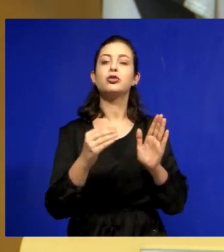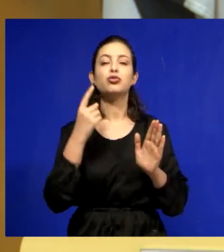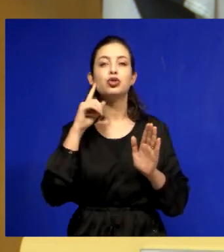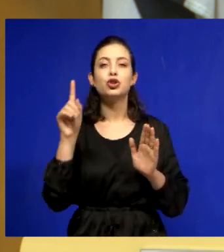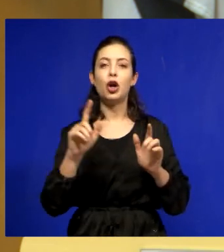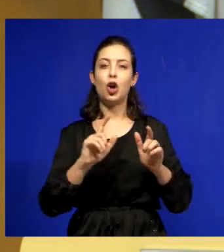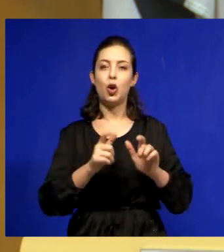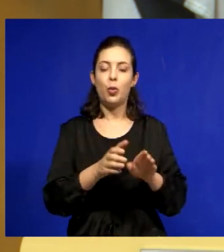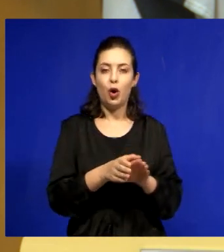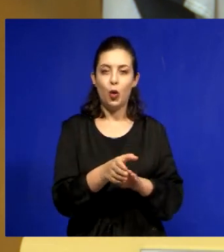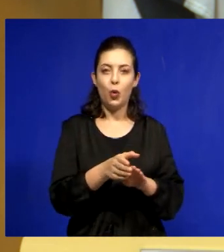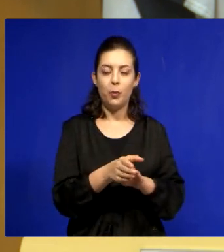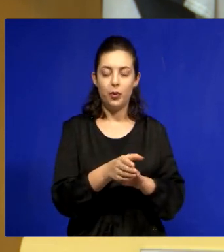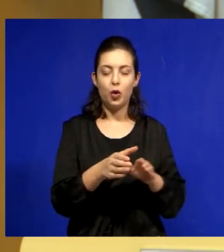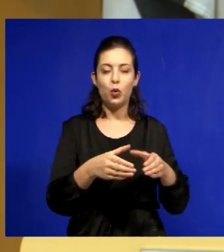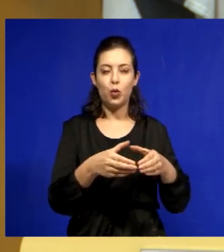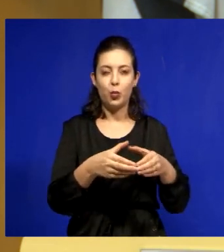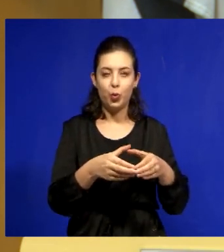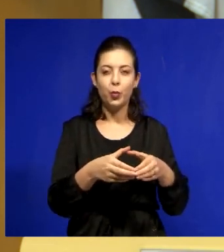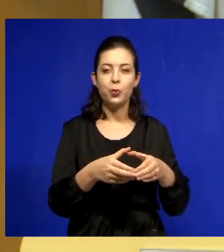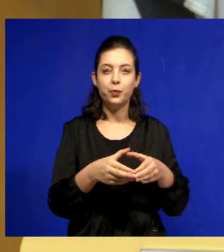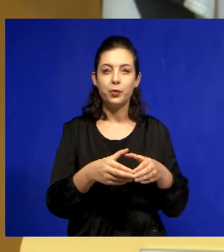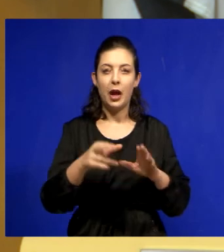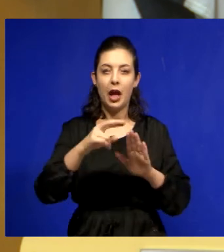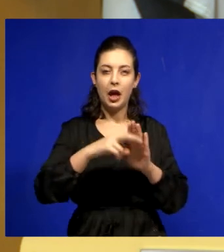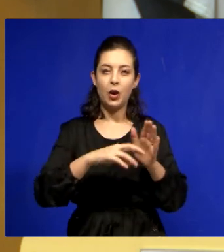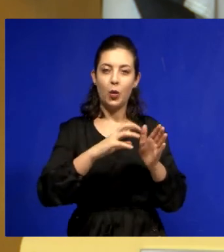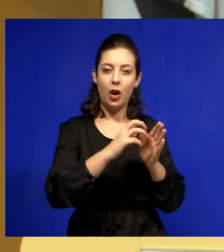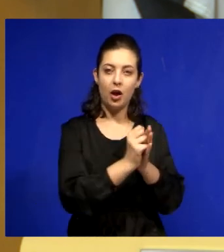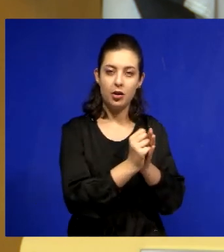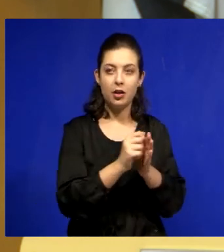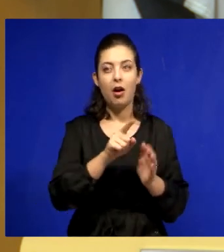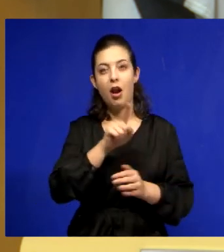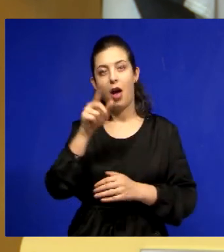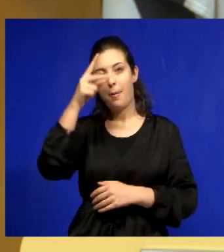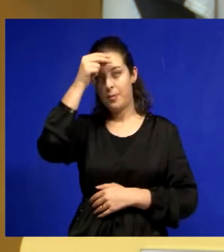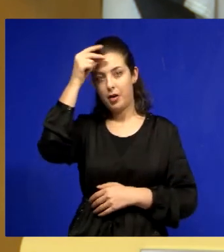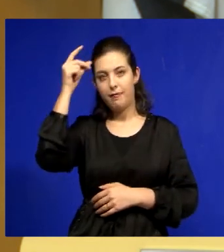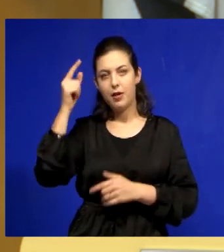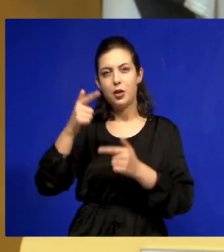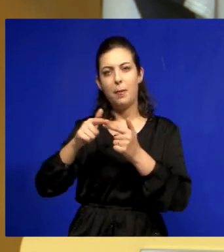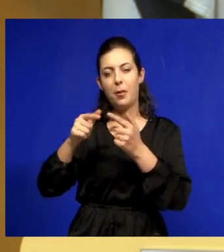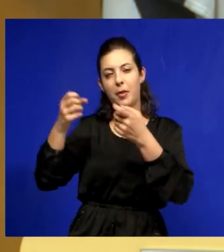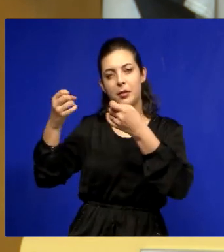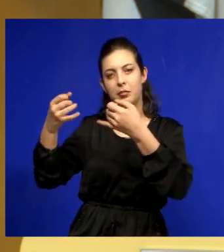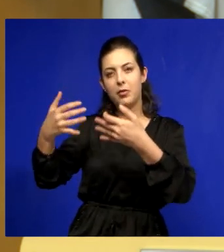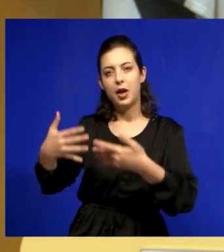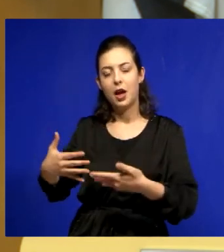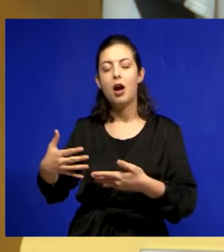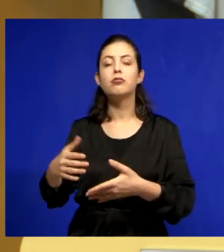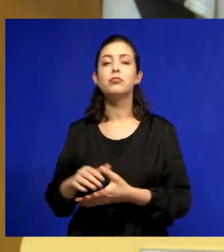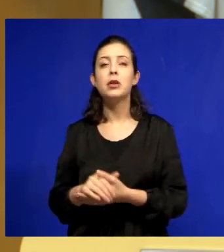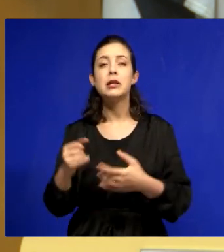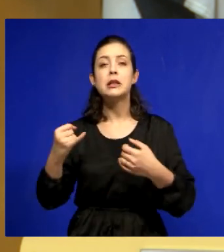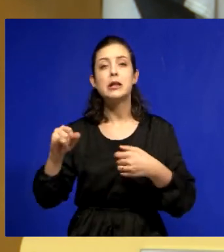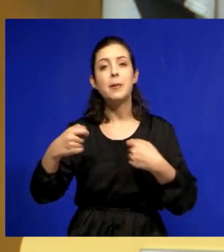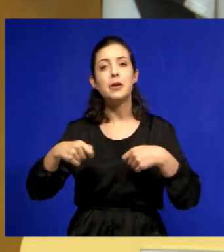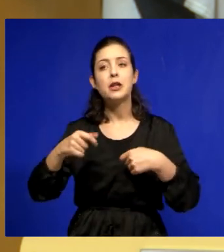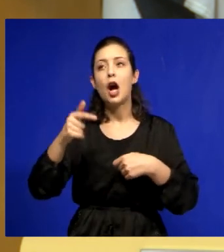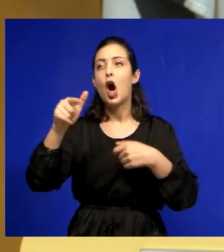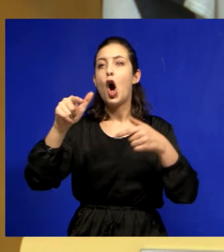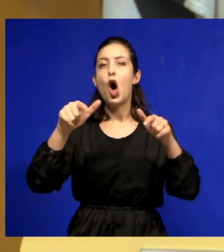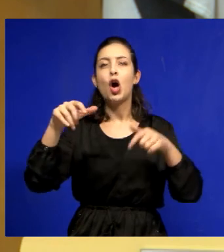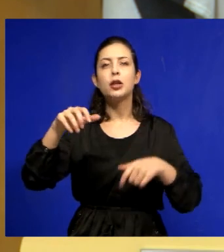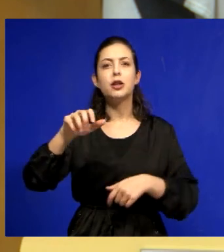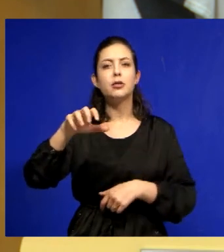com a comissão de regularização mas vamos também ao prefeito levar esse problema se diz ser necessário ea outros